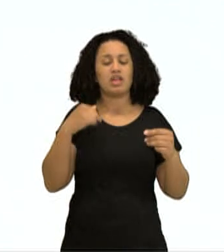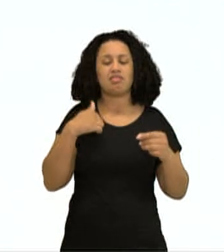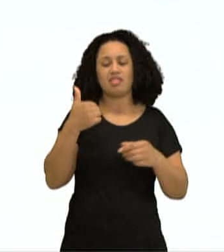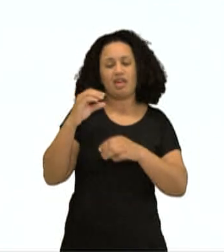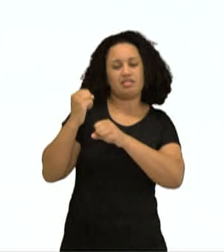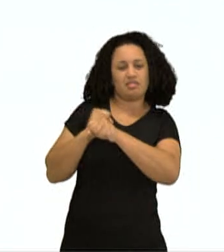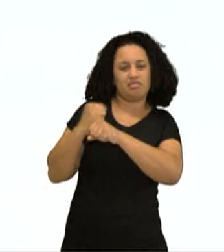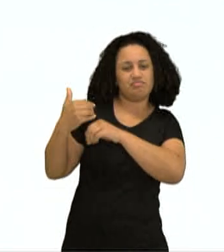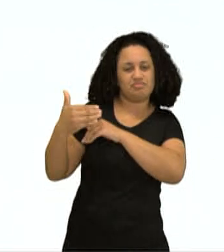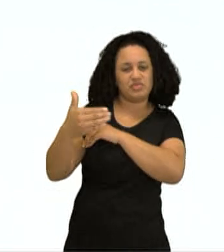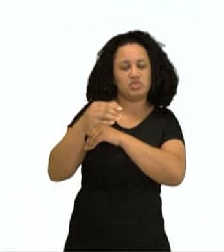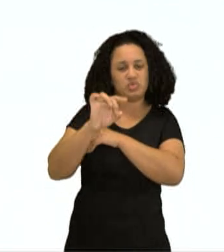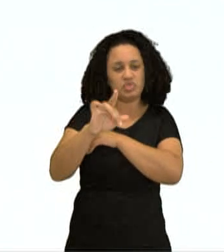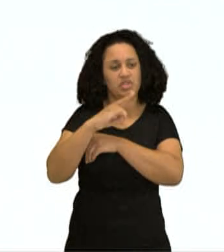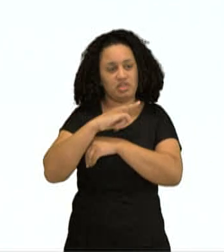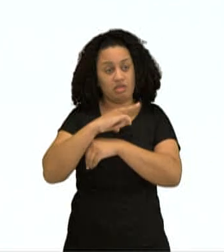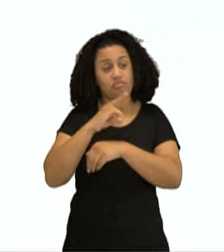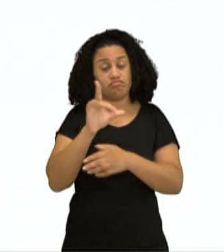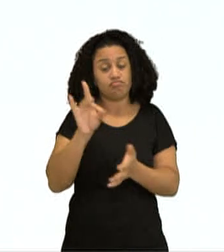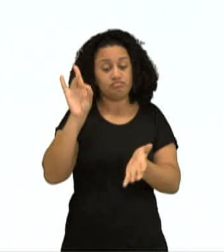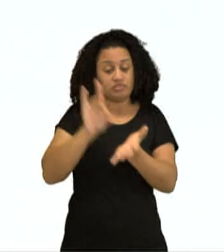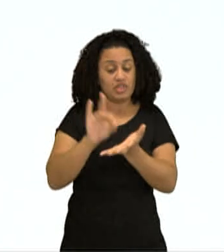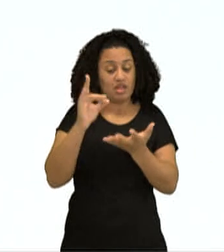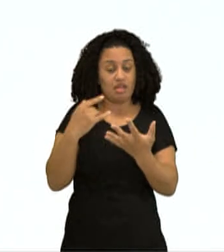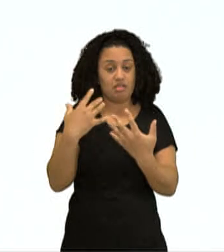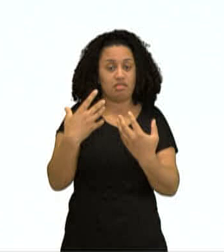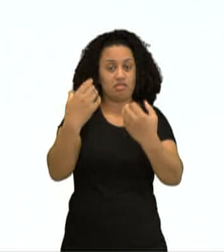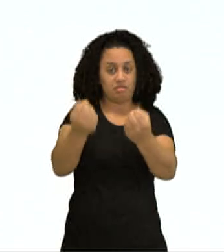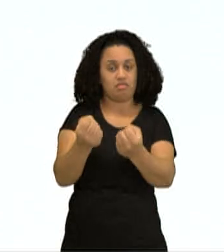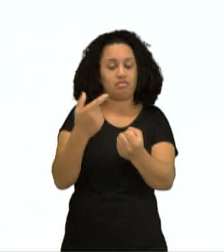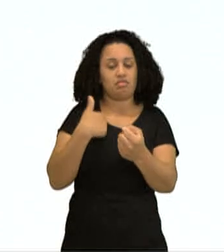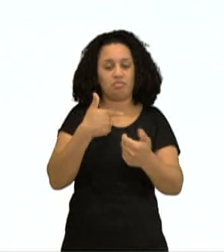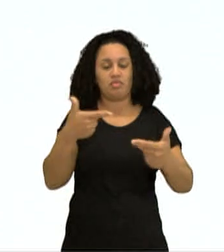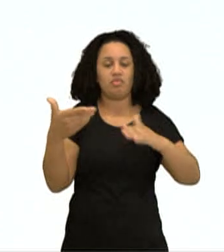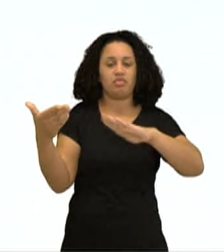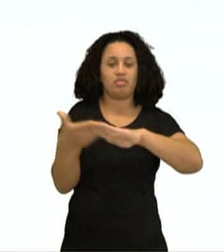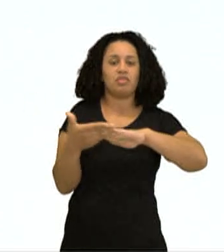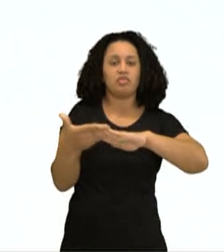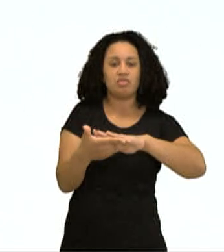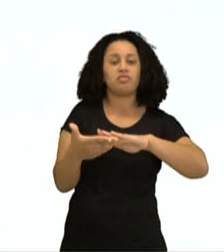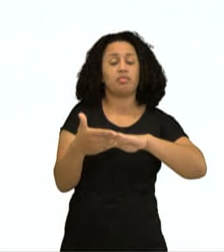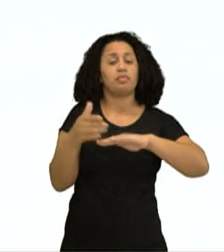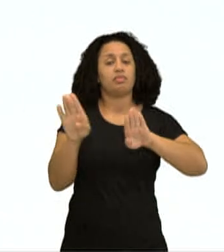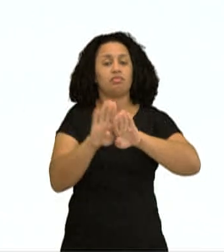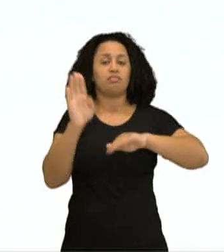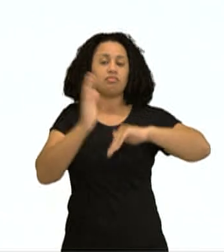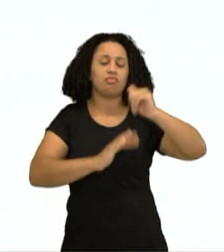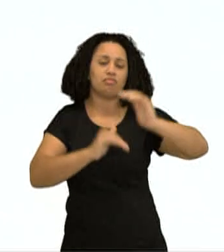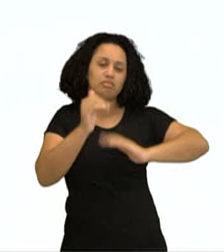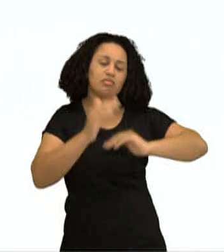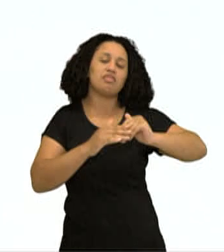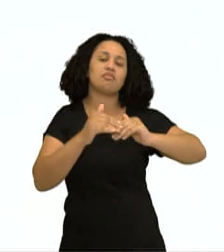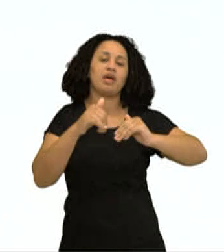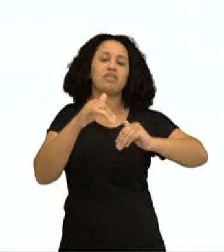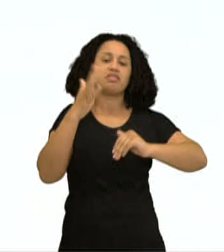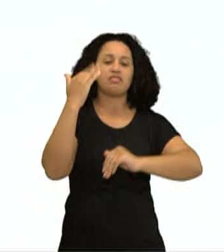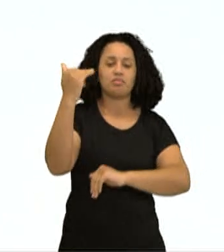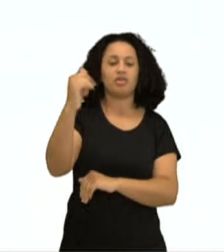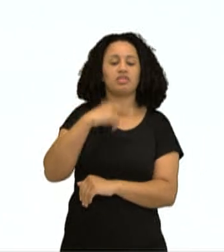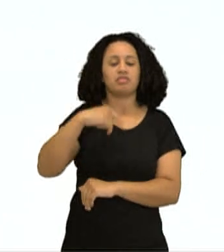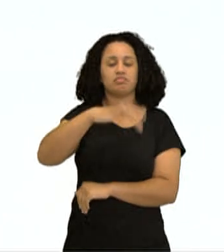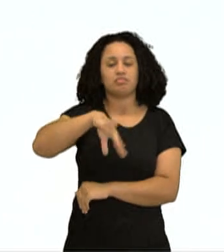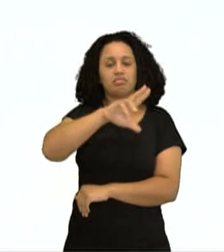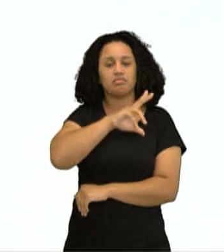anos e seu reconhecimento, ou melhor dizendo, sua aceitação como fenômeno contemporâneo e prática cada vez mais popular dentro da esfera